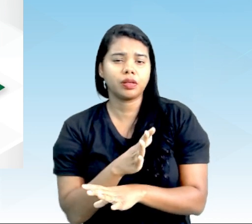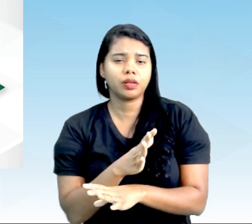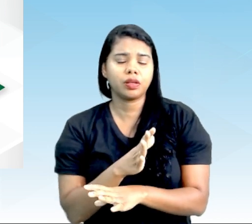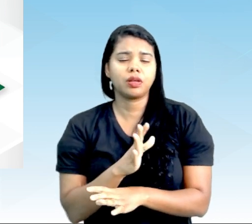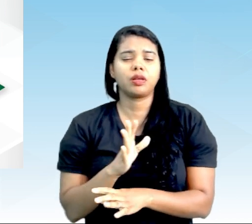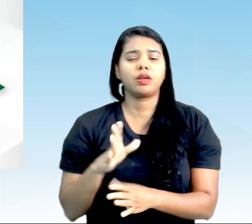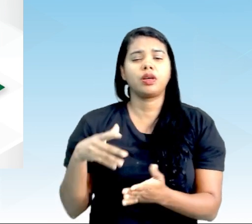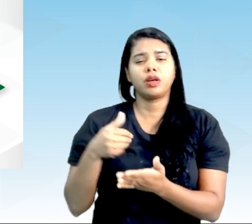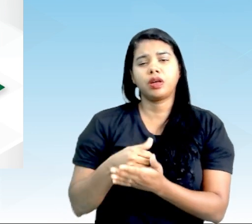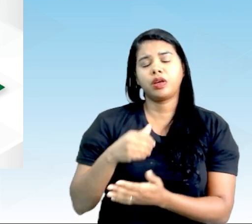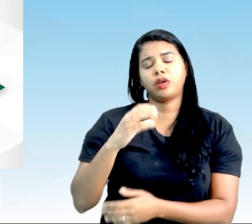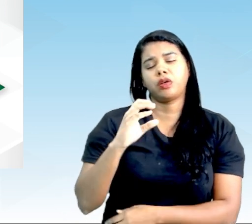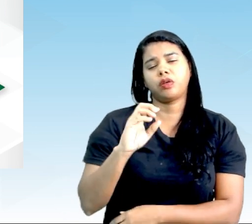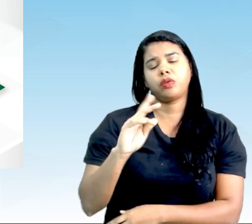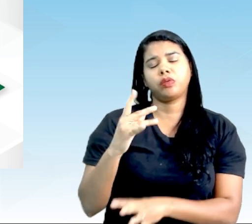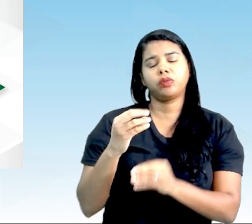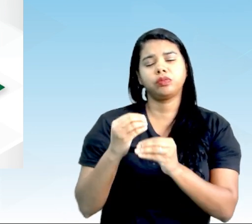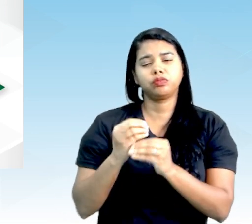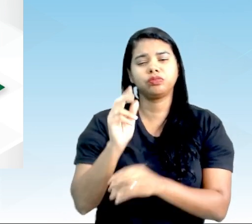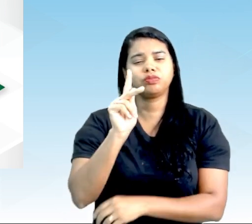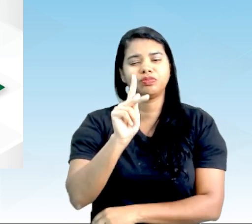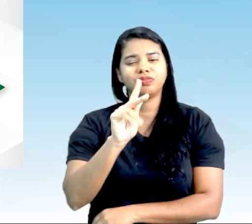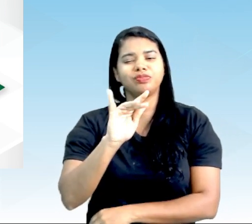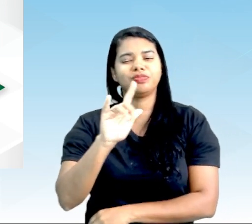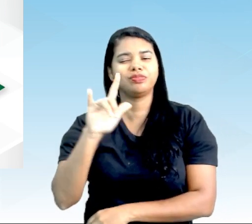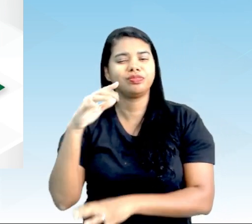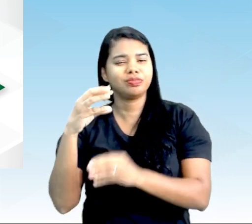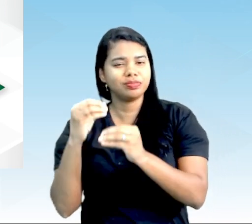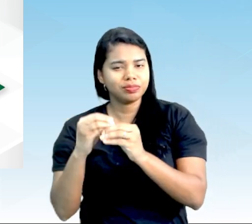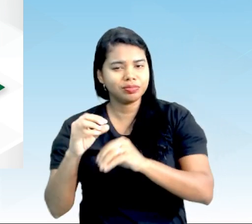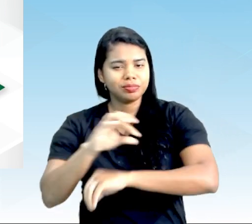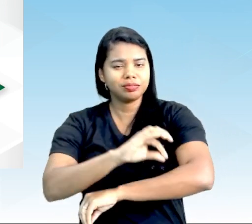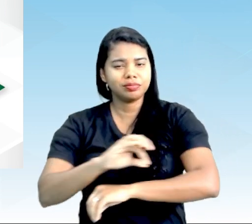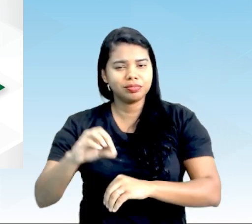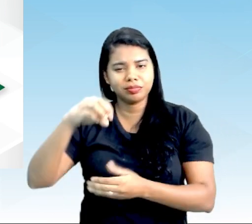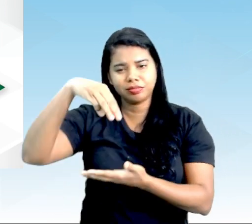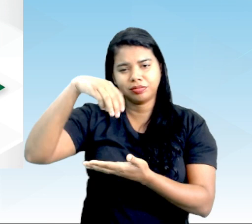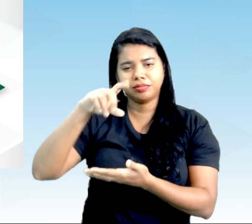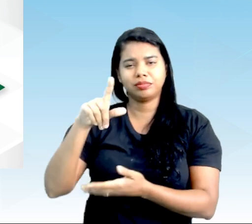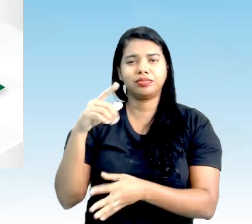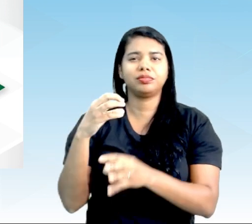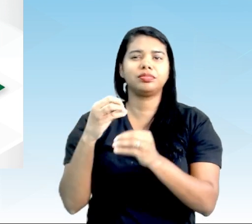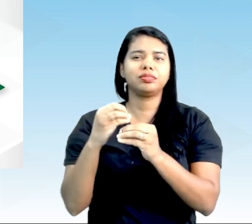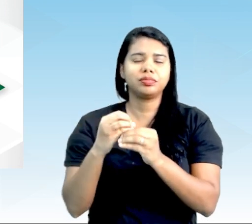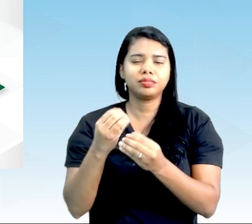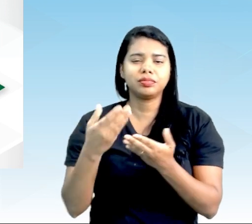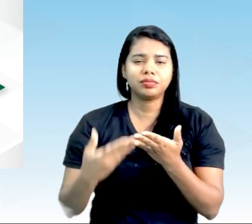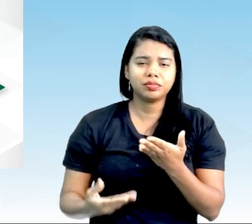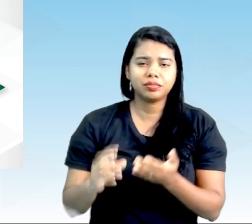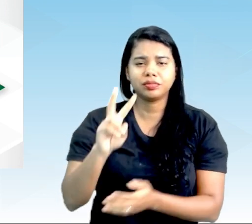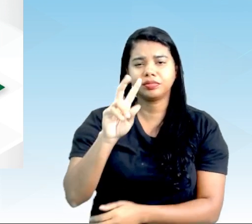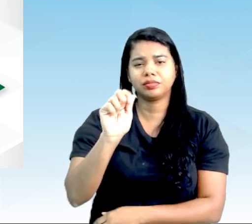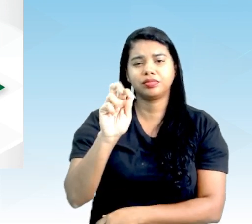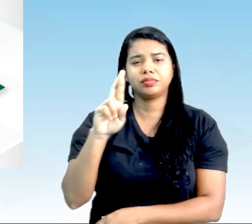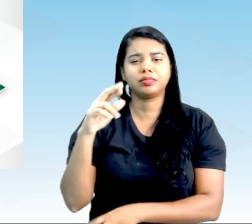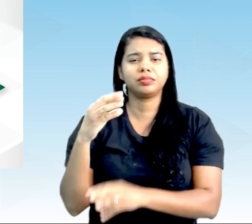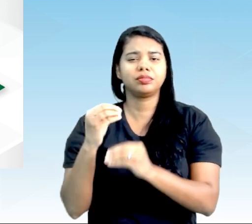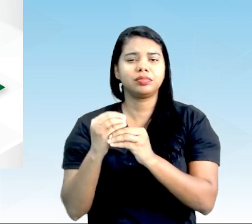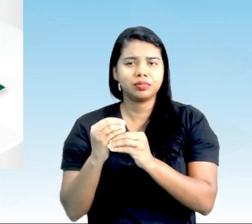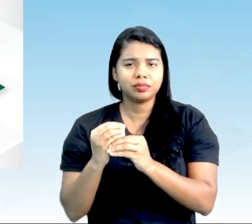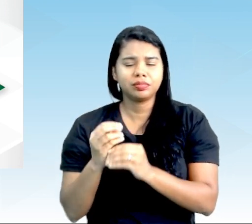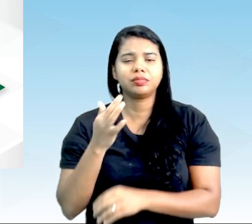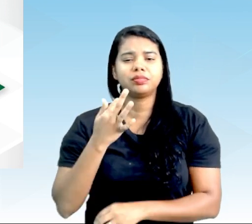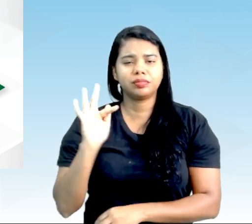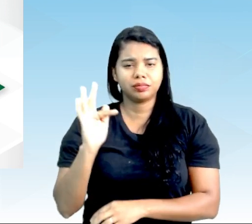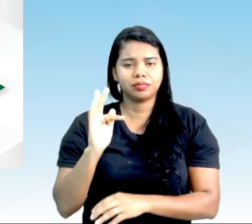o salamim, agora vai ser o quilograma. E o metro, acabou a braça, acabou a vara e vai ser o metro, que é